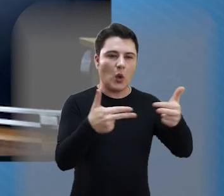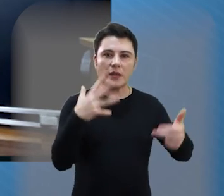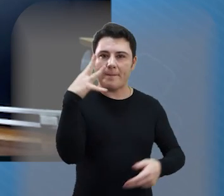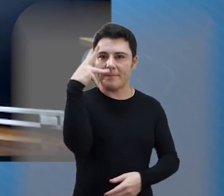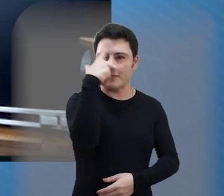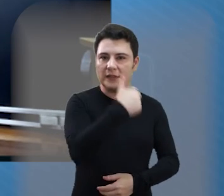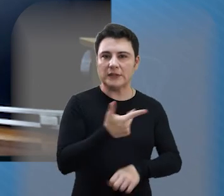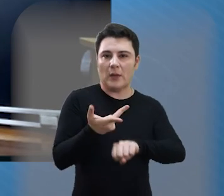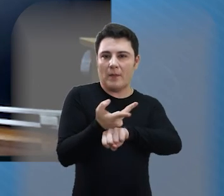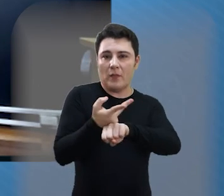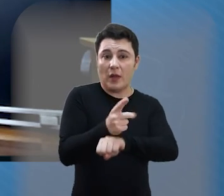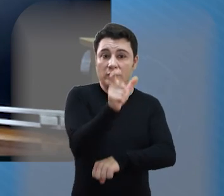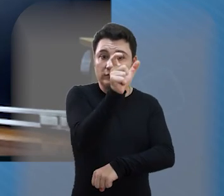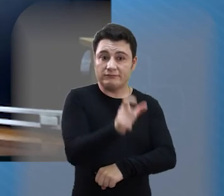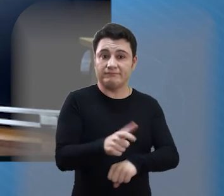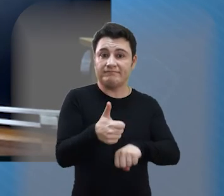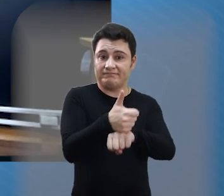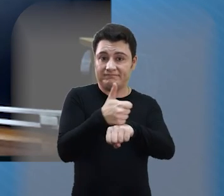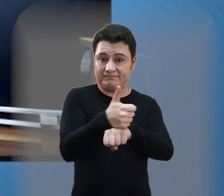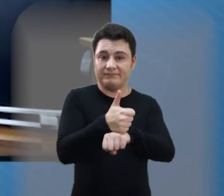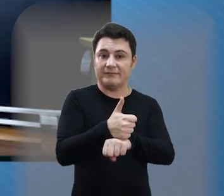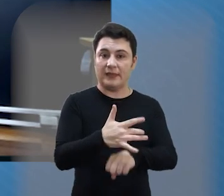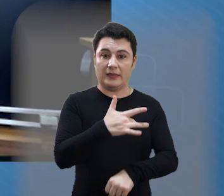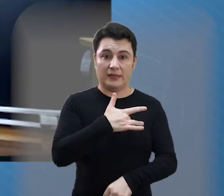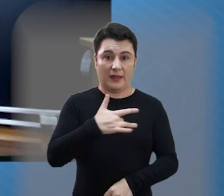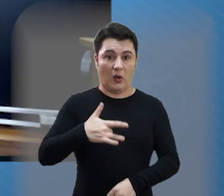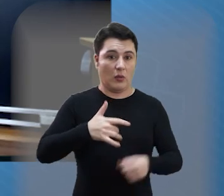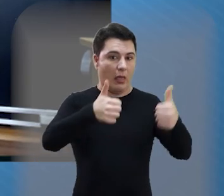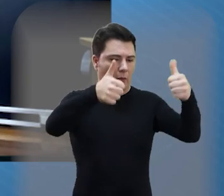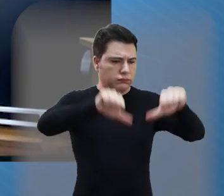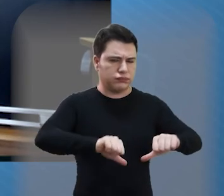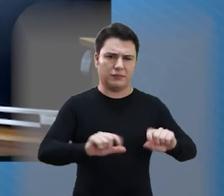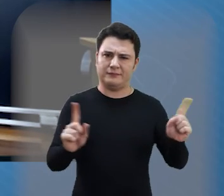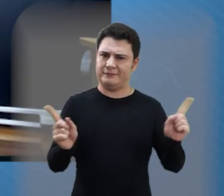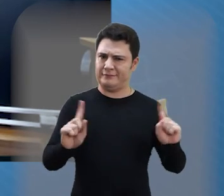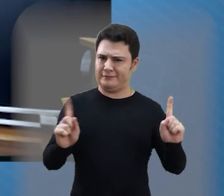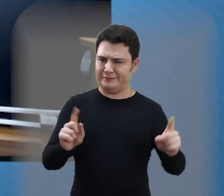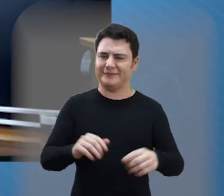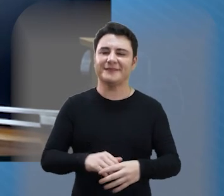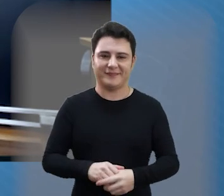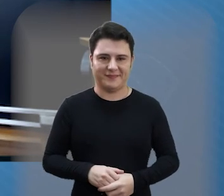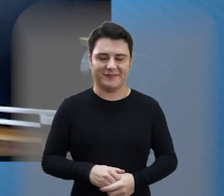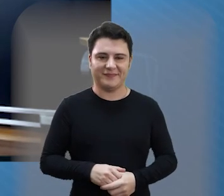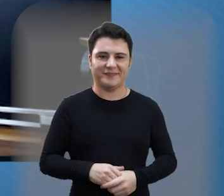algum procedimento estético, busque ajuda profissional. Não